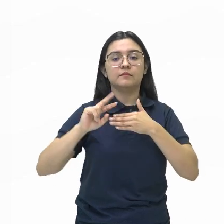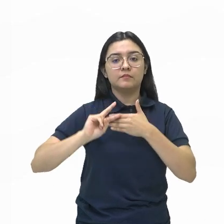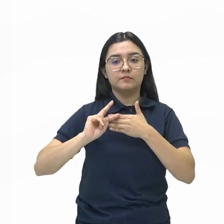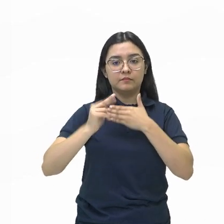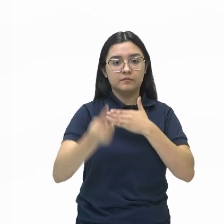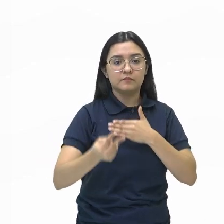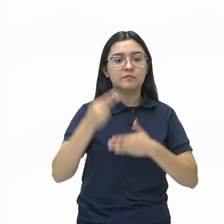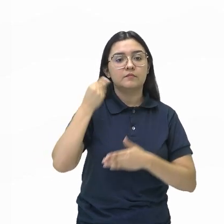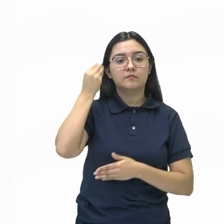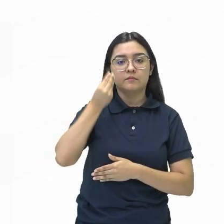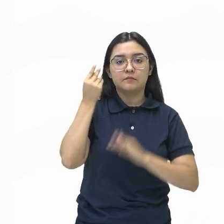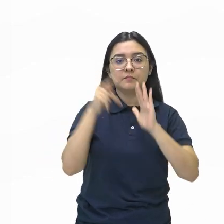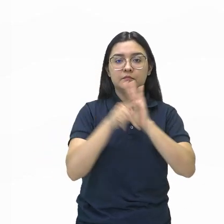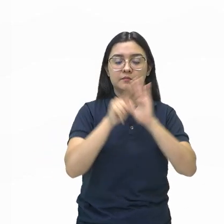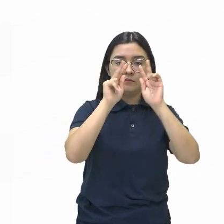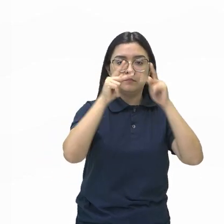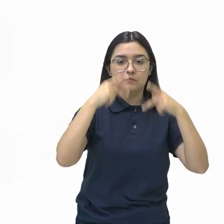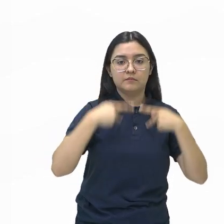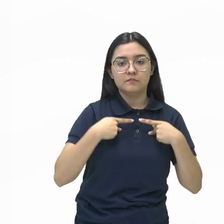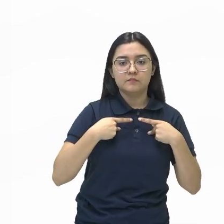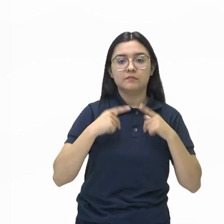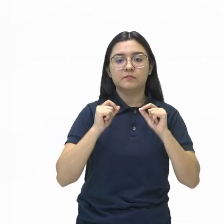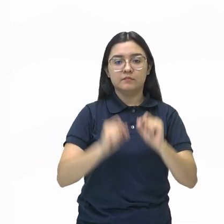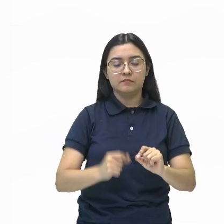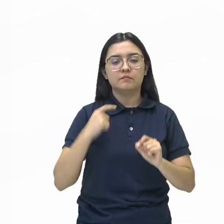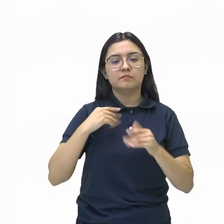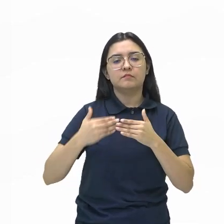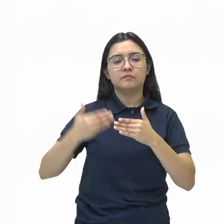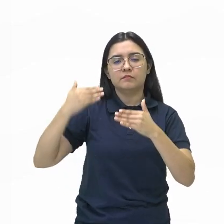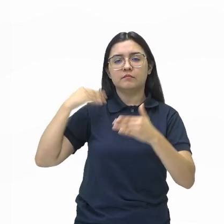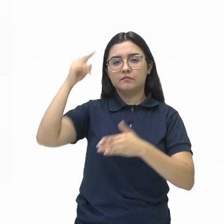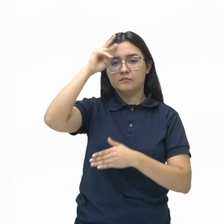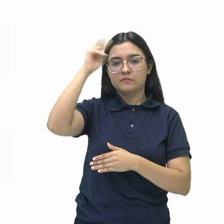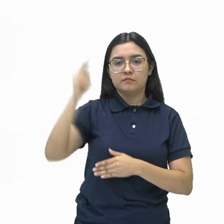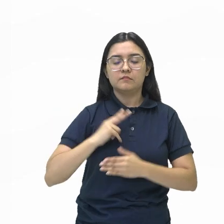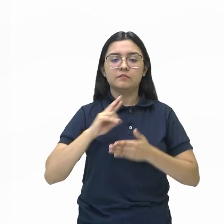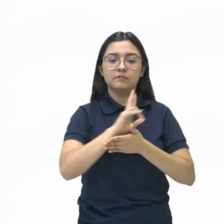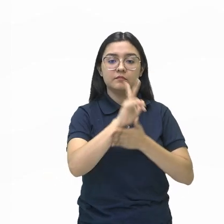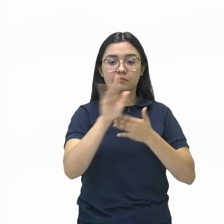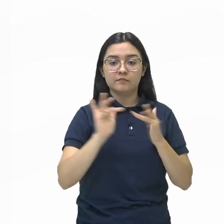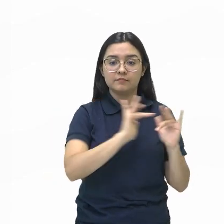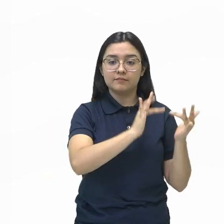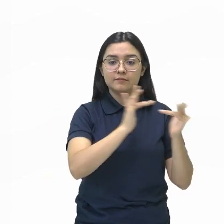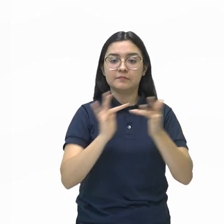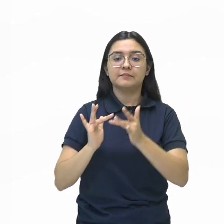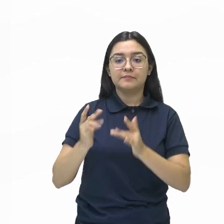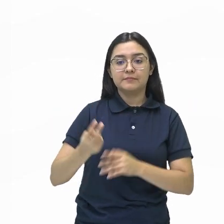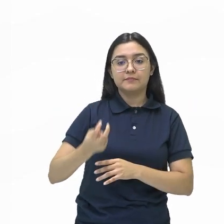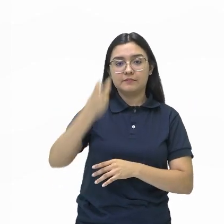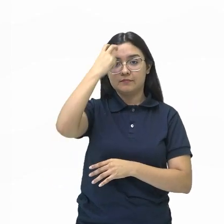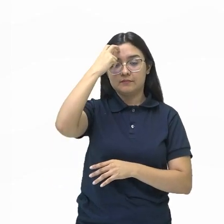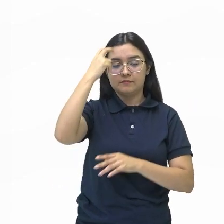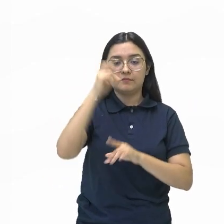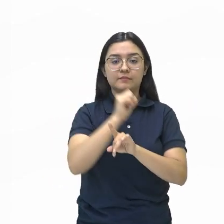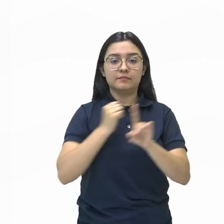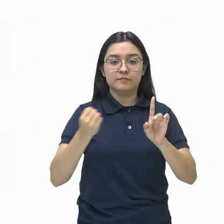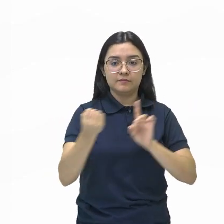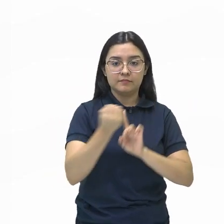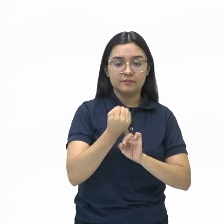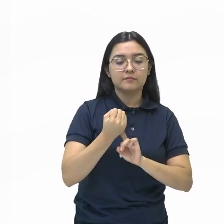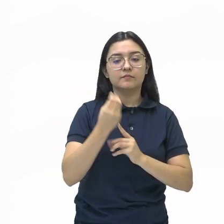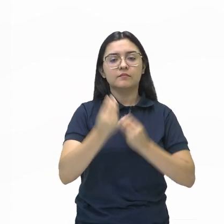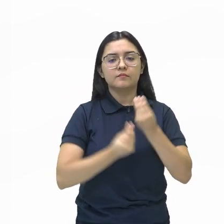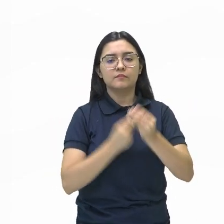de experiências humanas estabelecidas historicamente em diferentes contextos culturais e sociais,